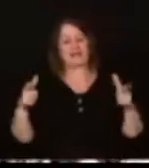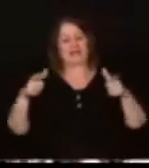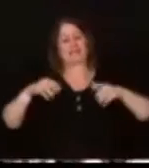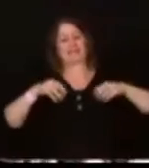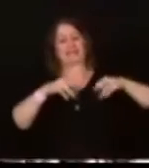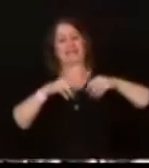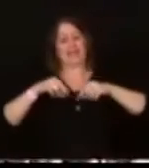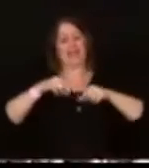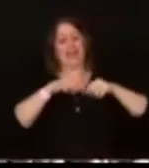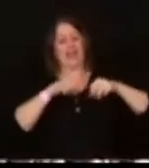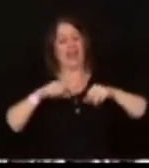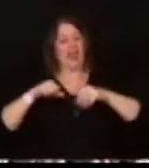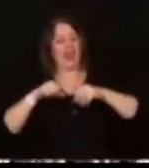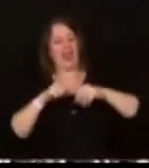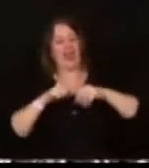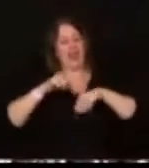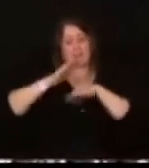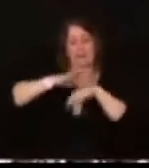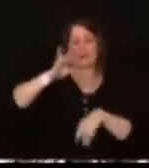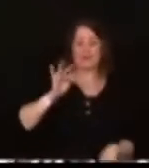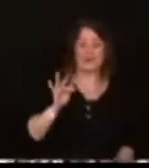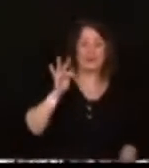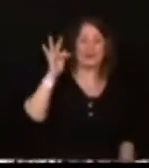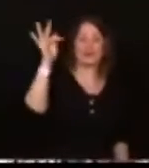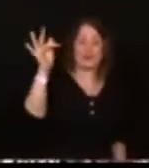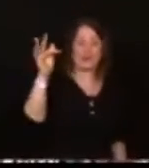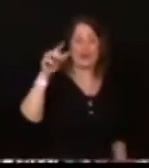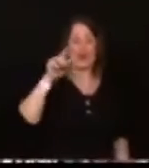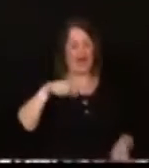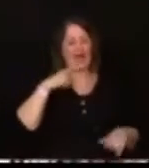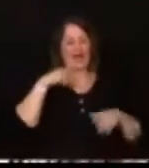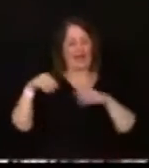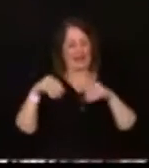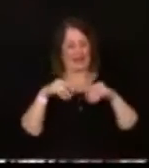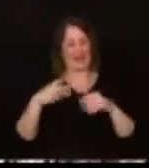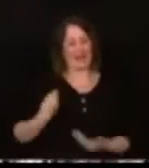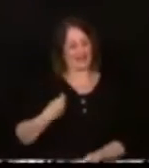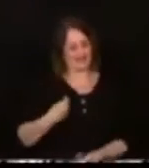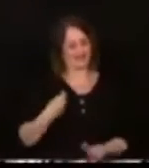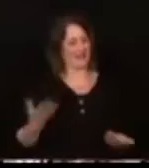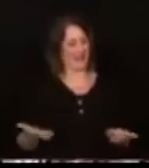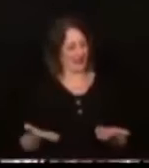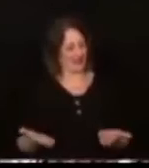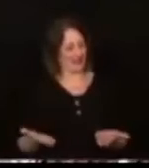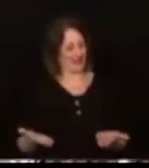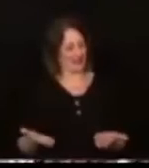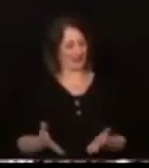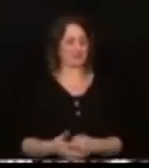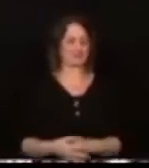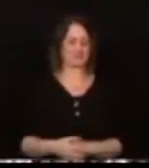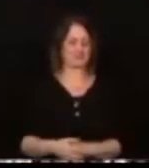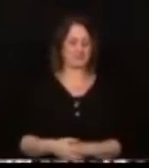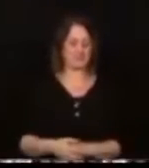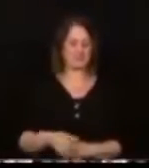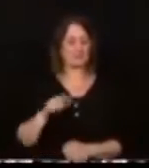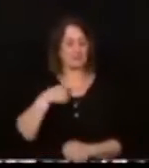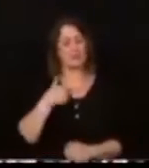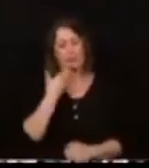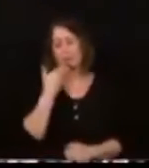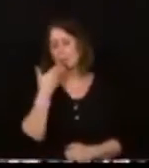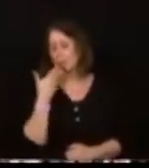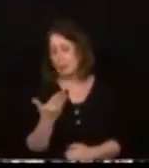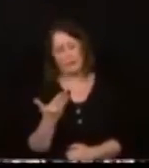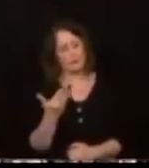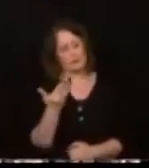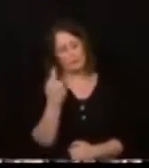a terra mais do que do futuro, a terra do presente. Para o encerramento, eu só peço uma